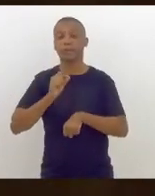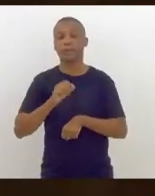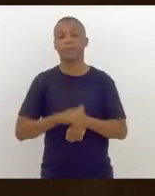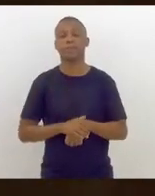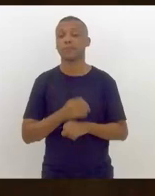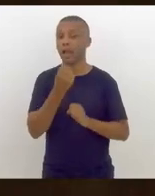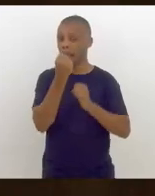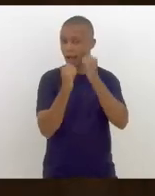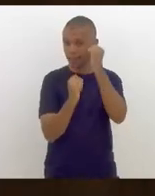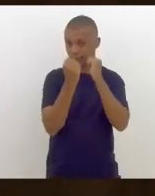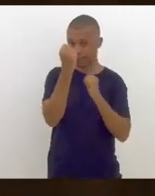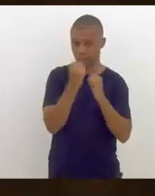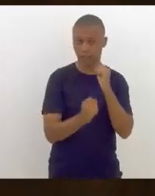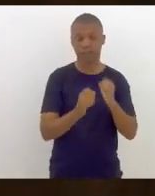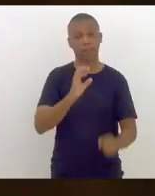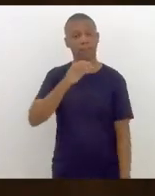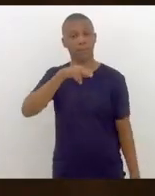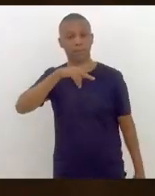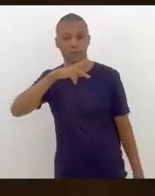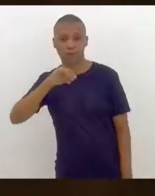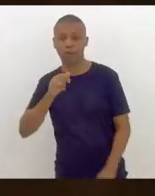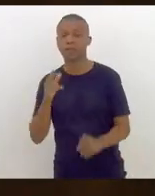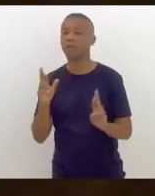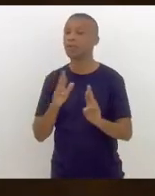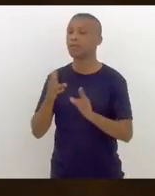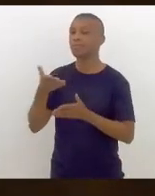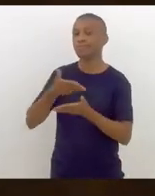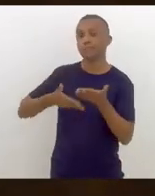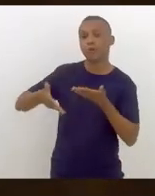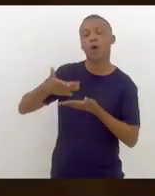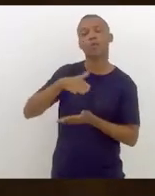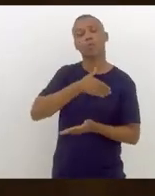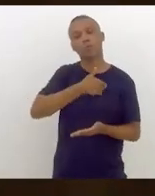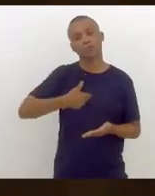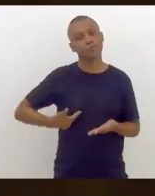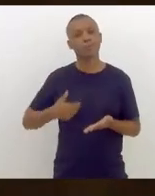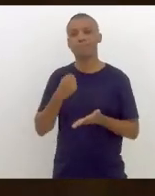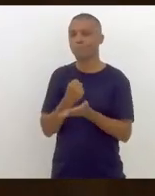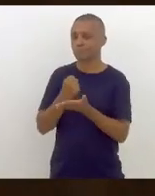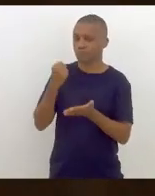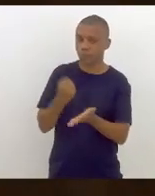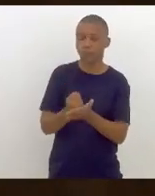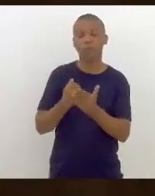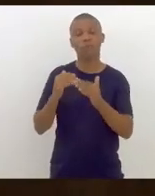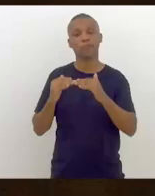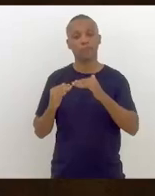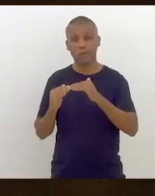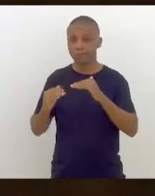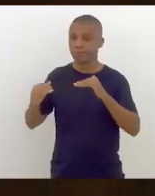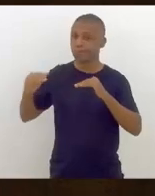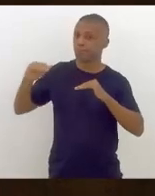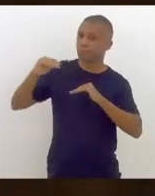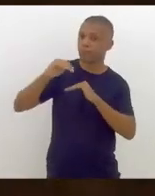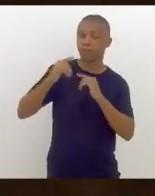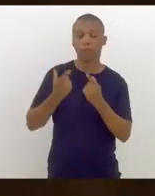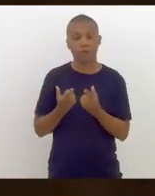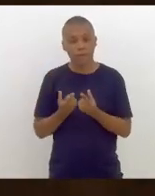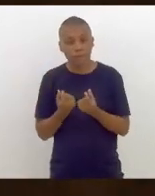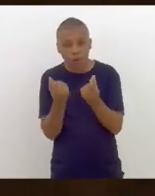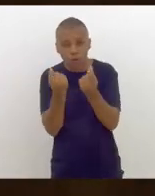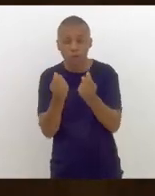que se relacionam com o estado por meio de contratos que ultrapassem determinados valores